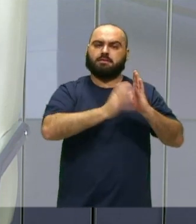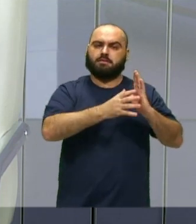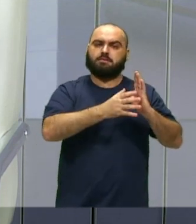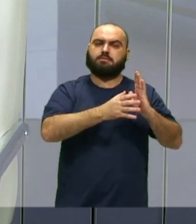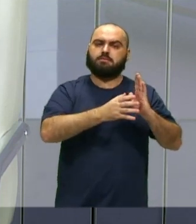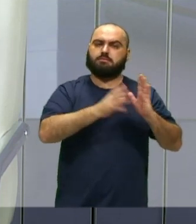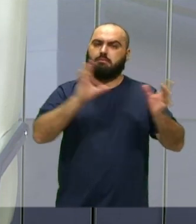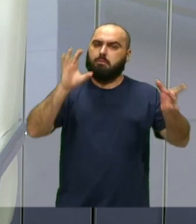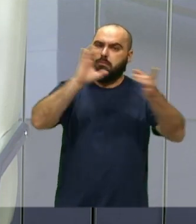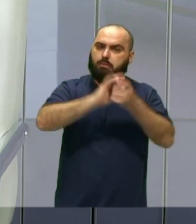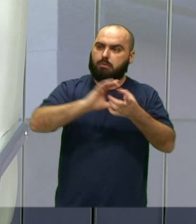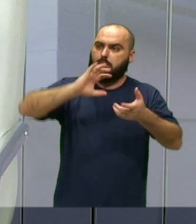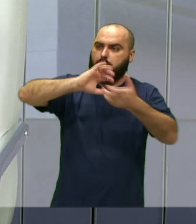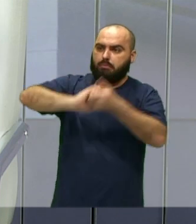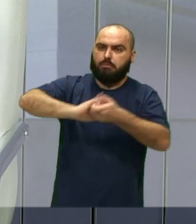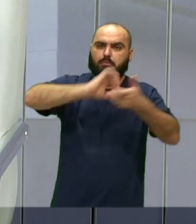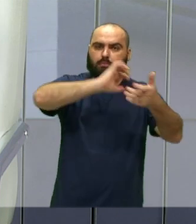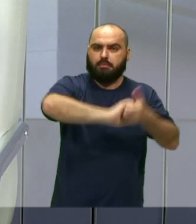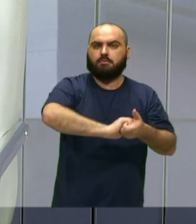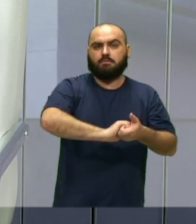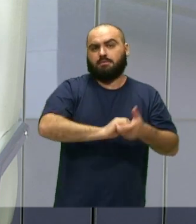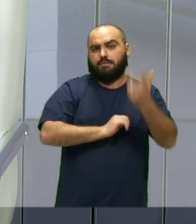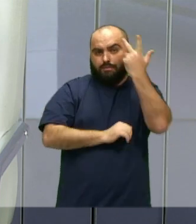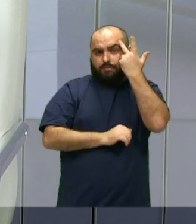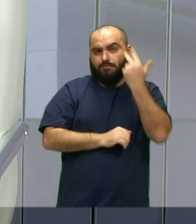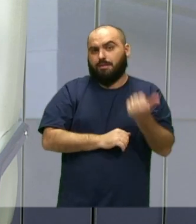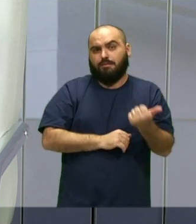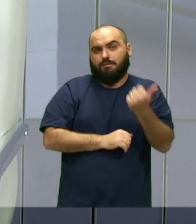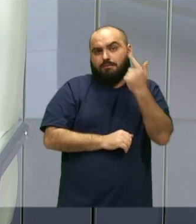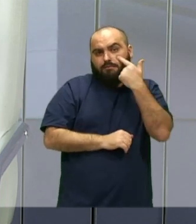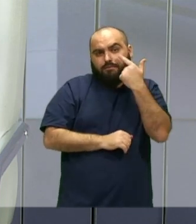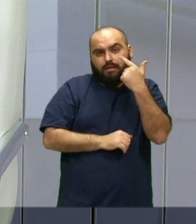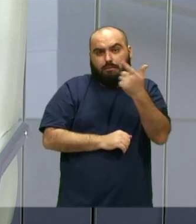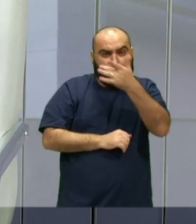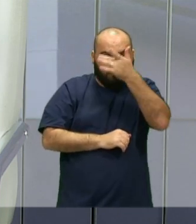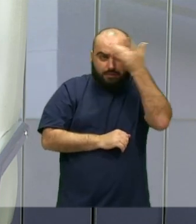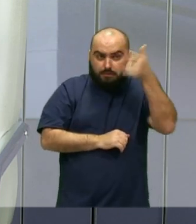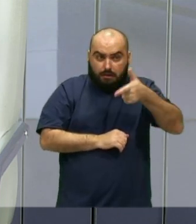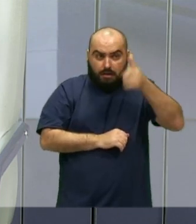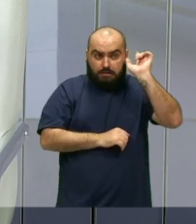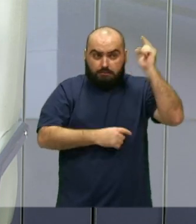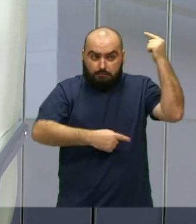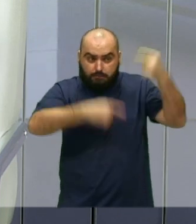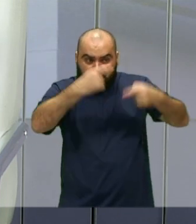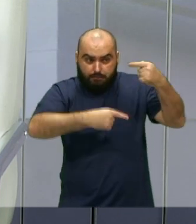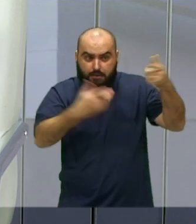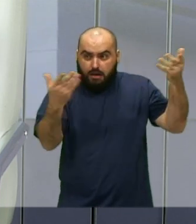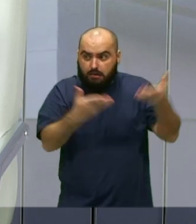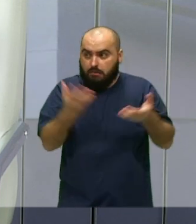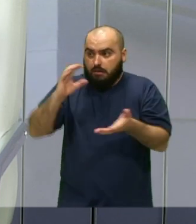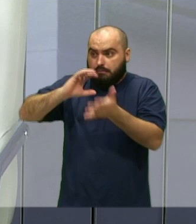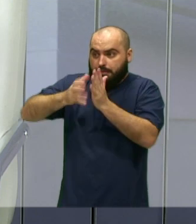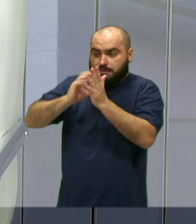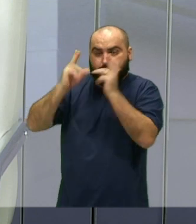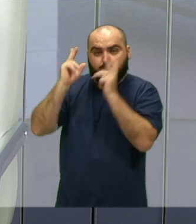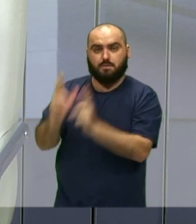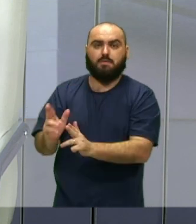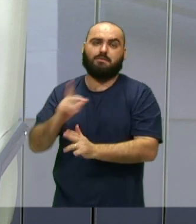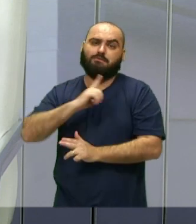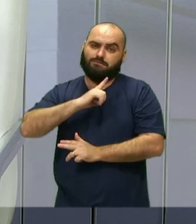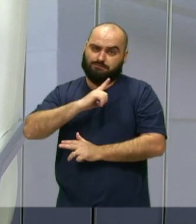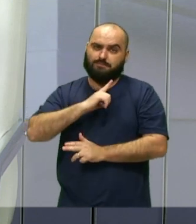fazendo fusão e vai ser muito comum ver pessoas que antes eram adversários políticos de repente o mesmo partido.